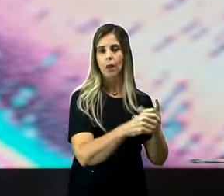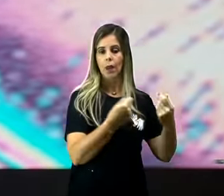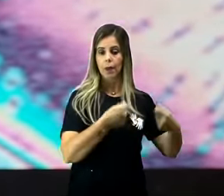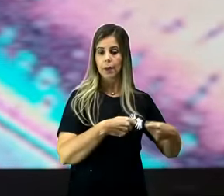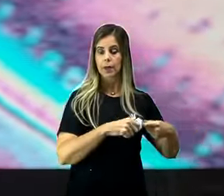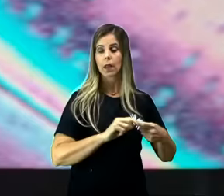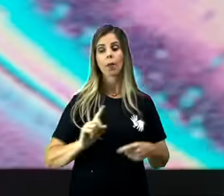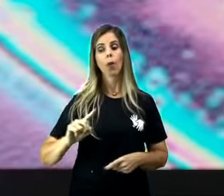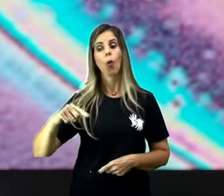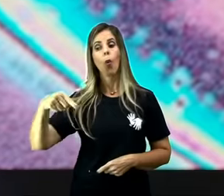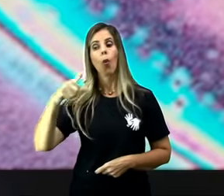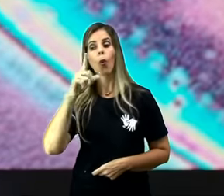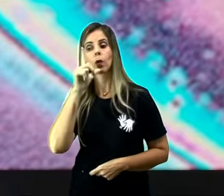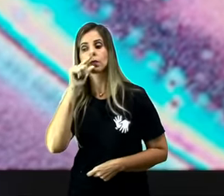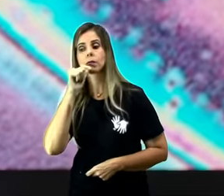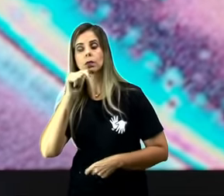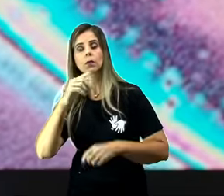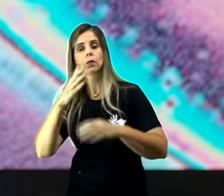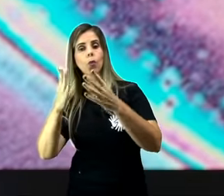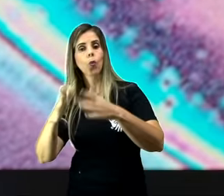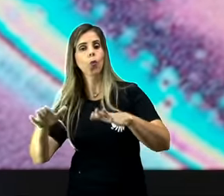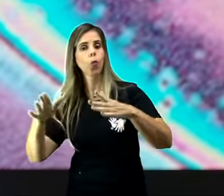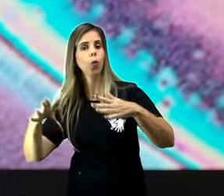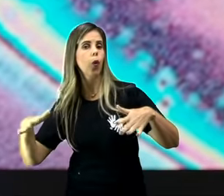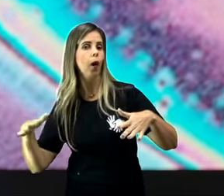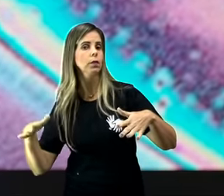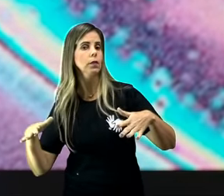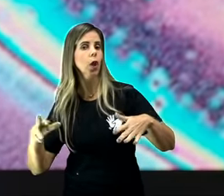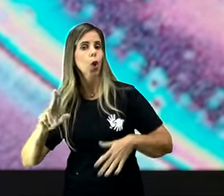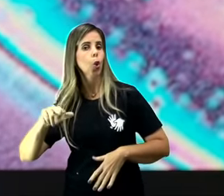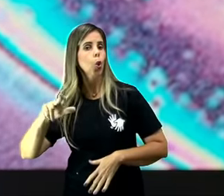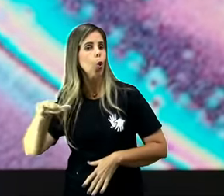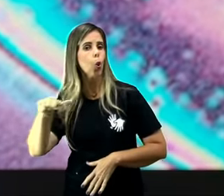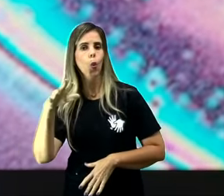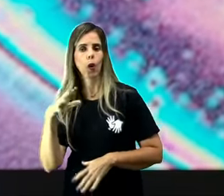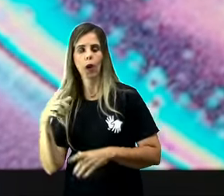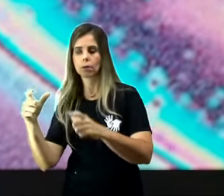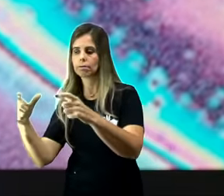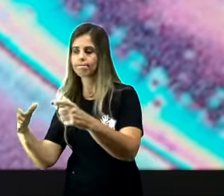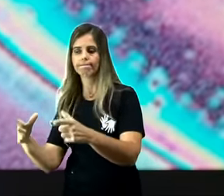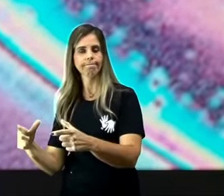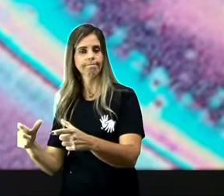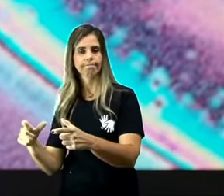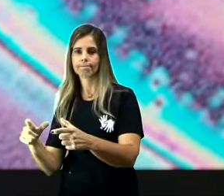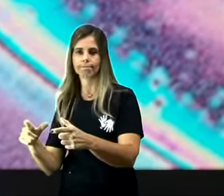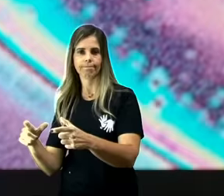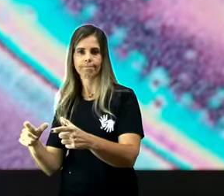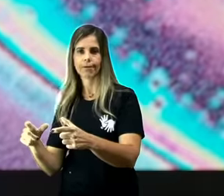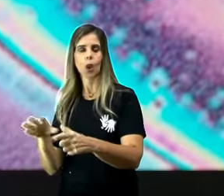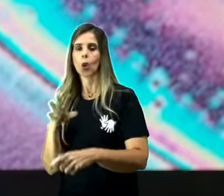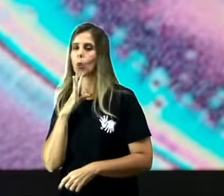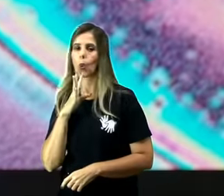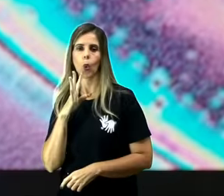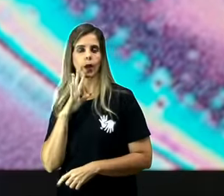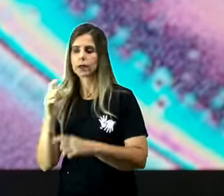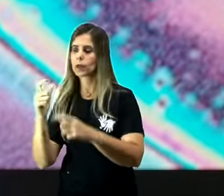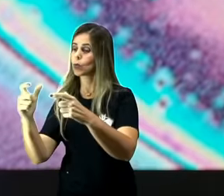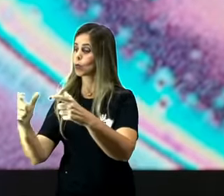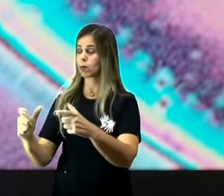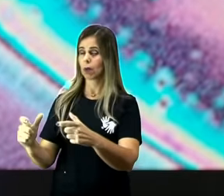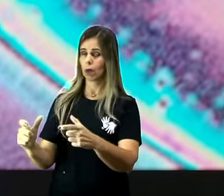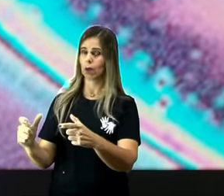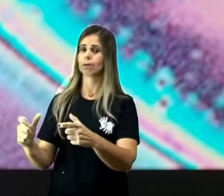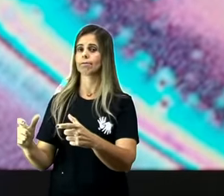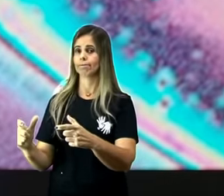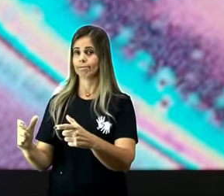Do outro lado eles iam entrar numa geografia que eles nunca tinham entrado, pisar num lugar que eles nunca tinham pisado, enfrentar coisas espirituais que eles nunca